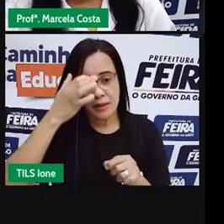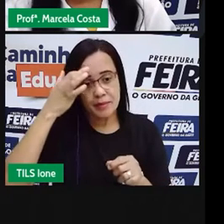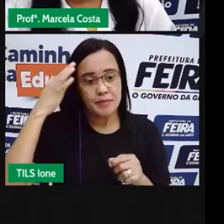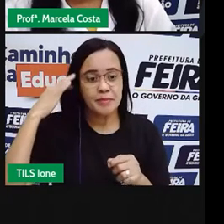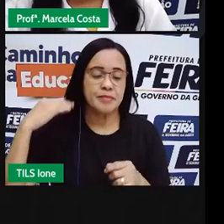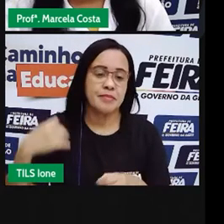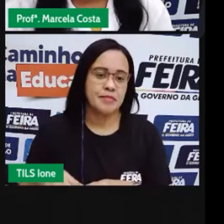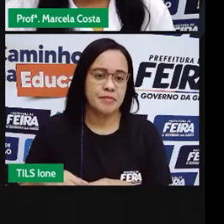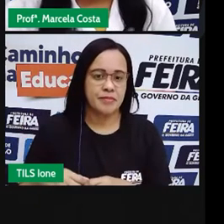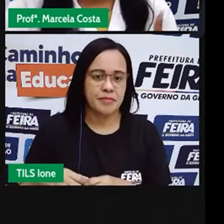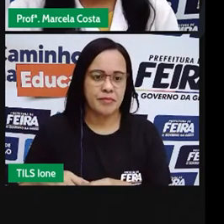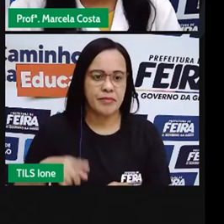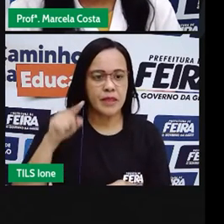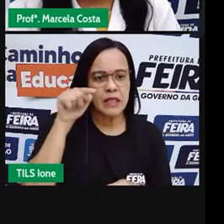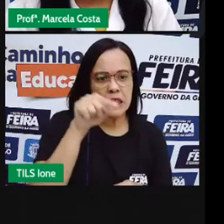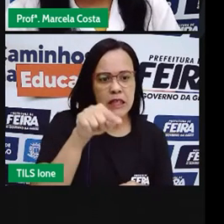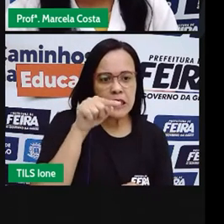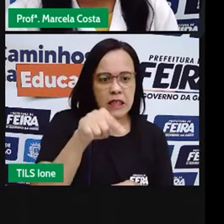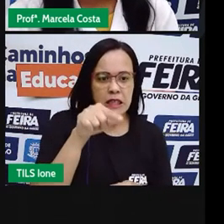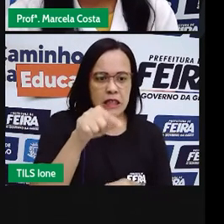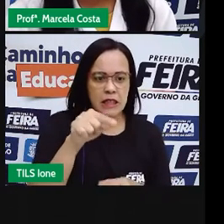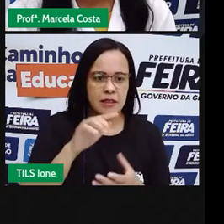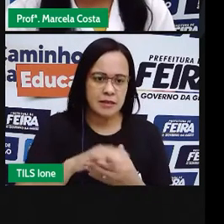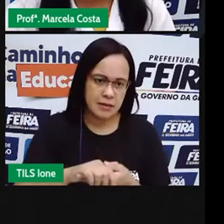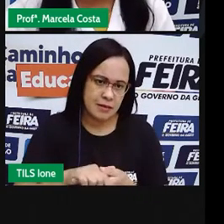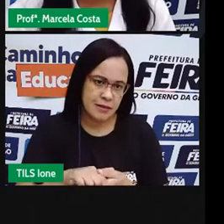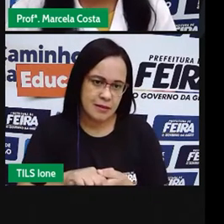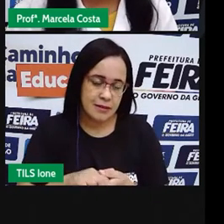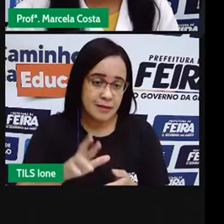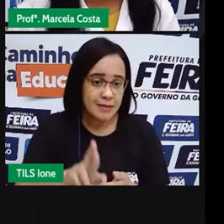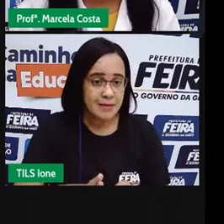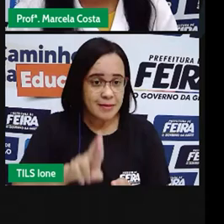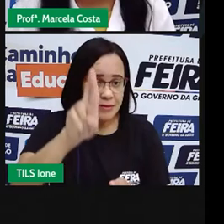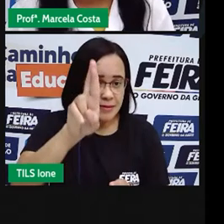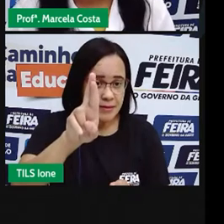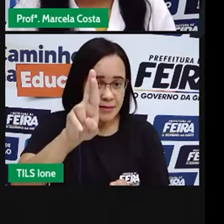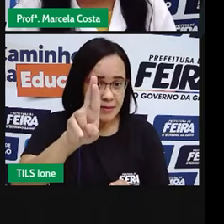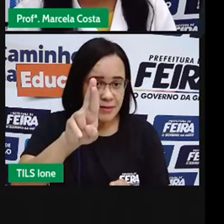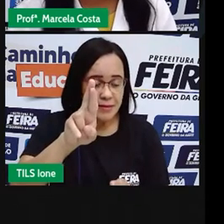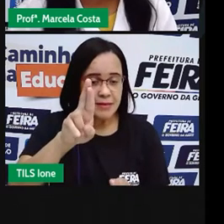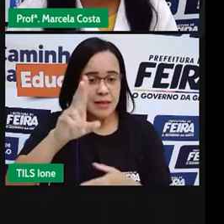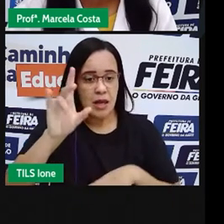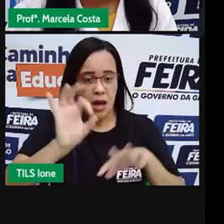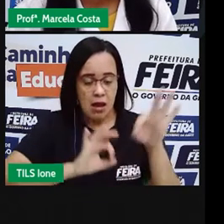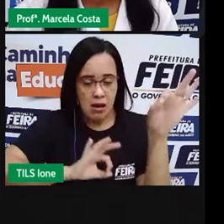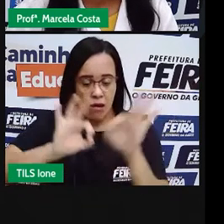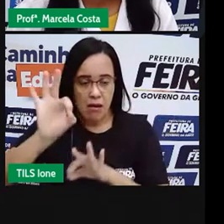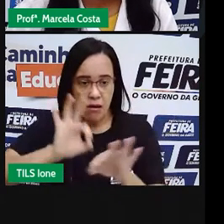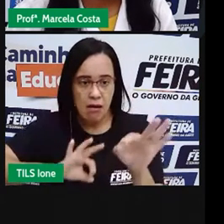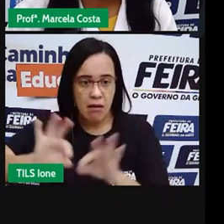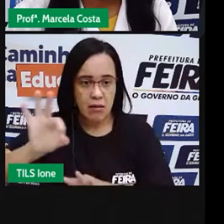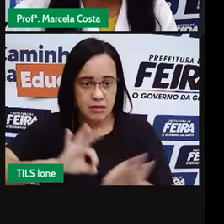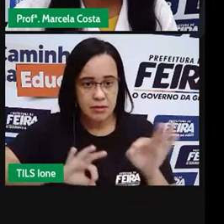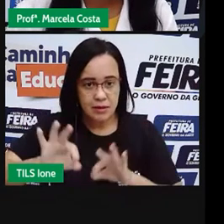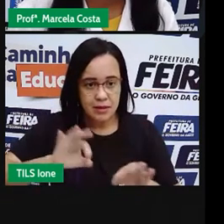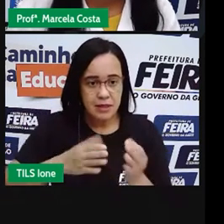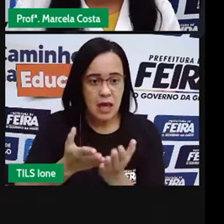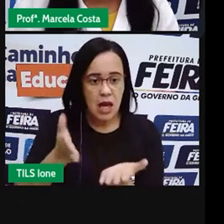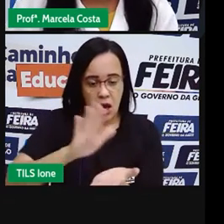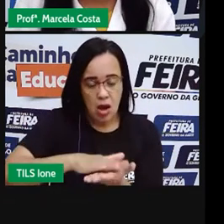e você vai nada o ajudar Então